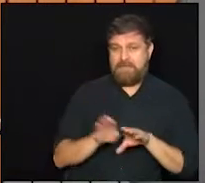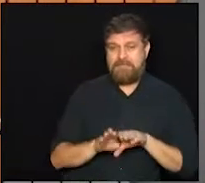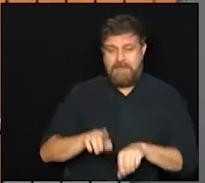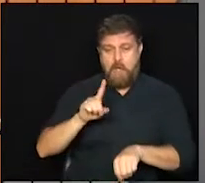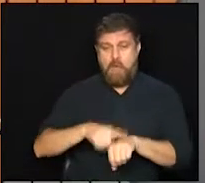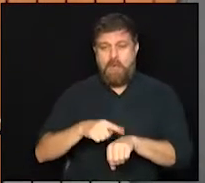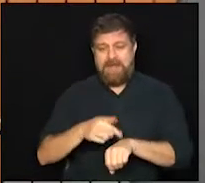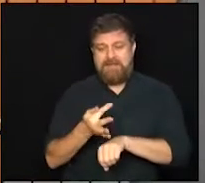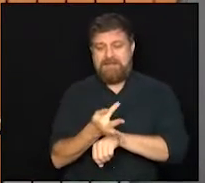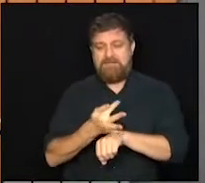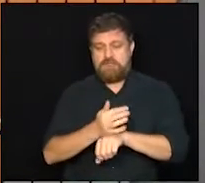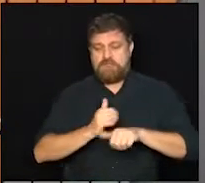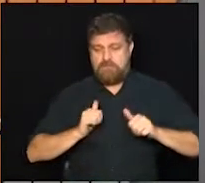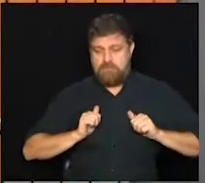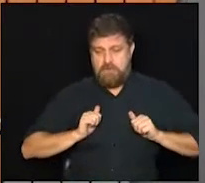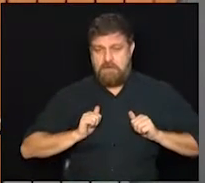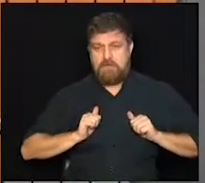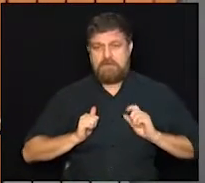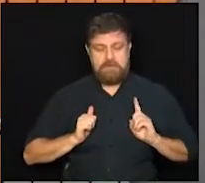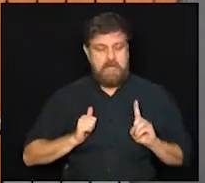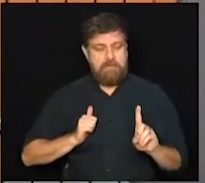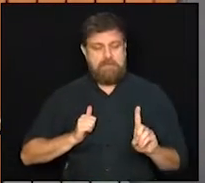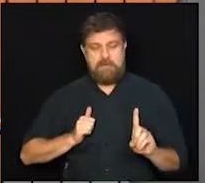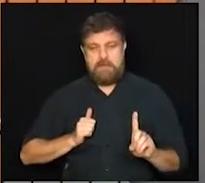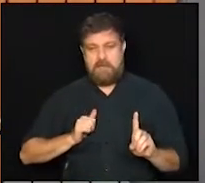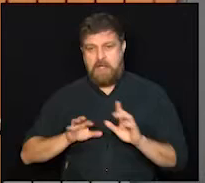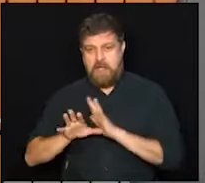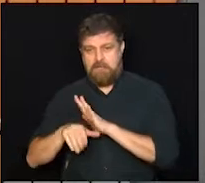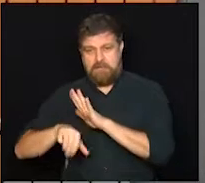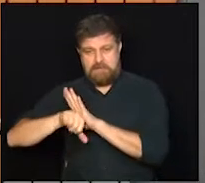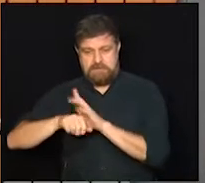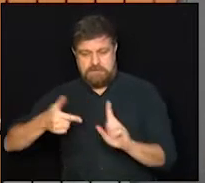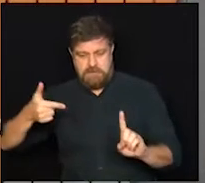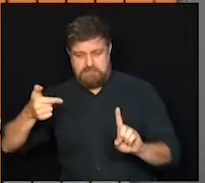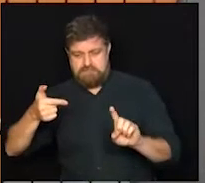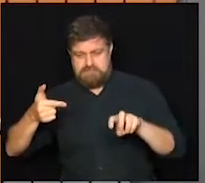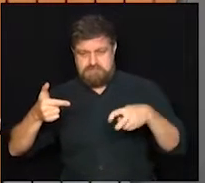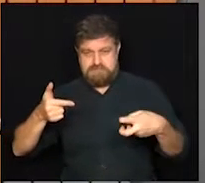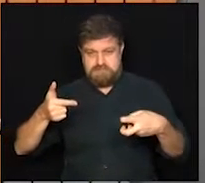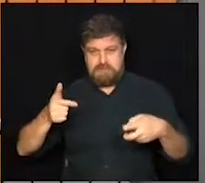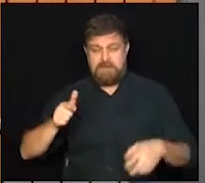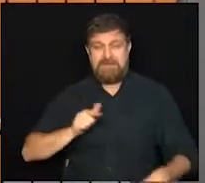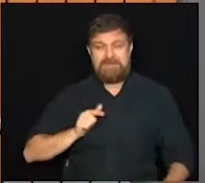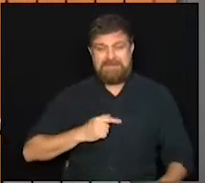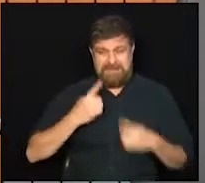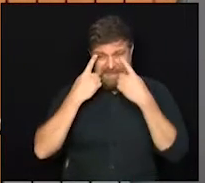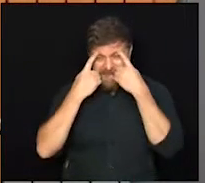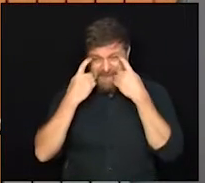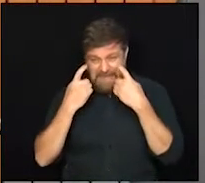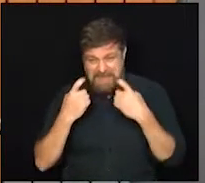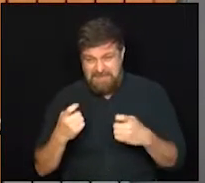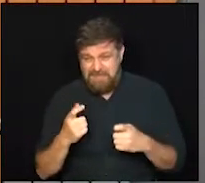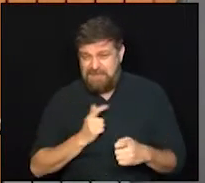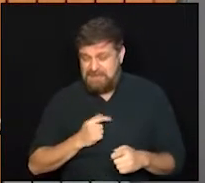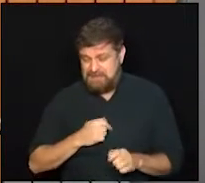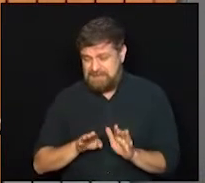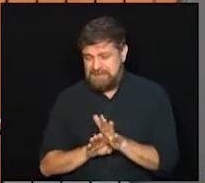inclusive. E isso só aumenta o ciclo de violência, que atrapalha a própria polícia.